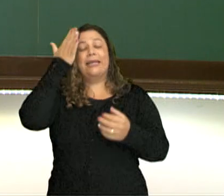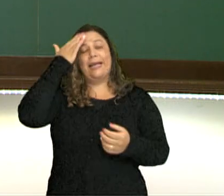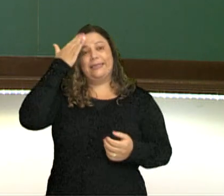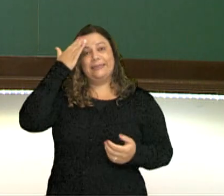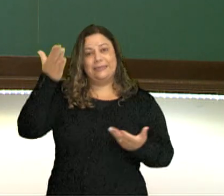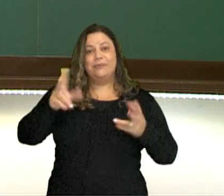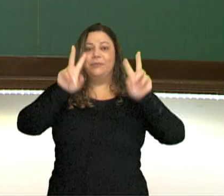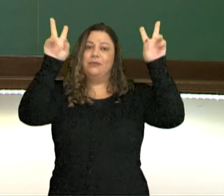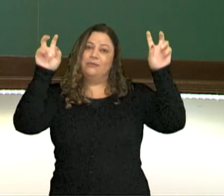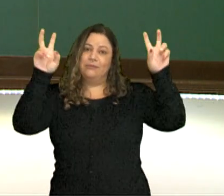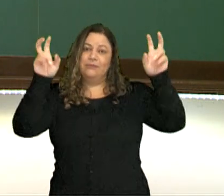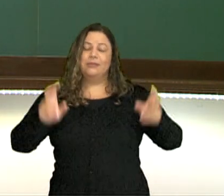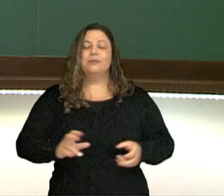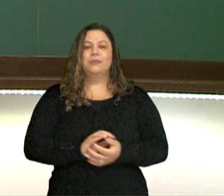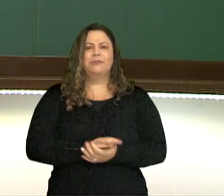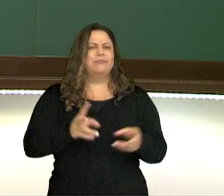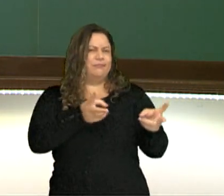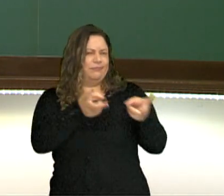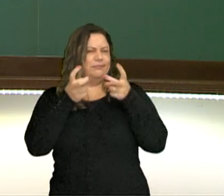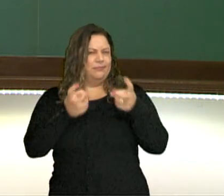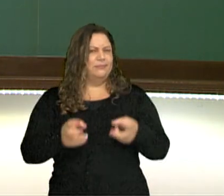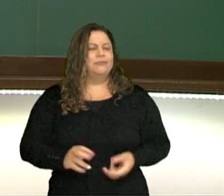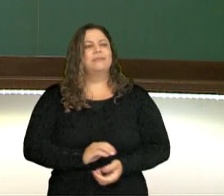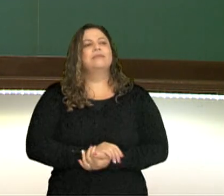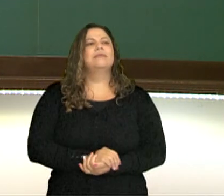determinado tema. Percebeu?